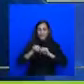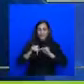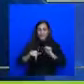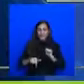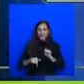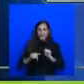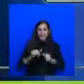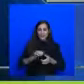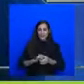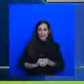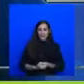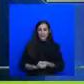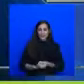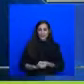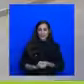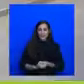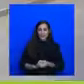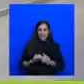7.